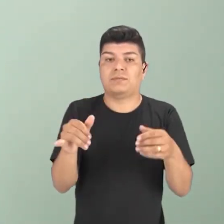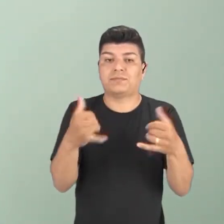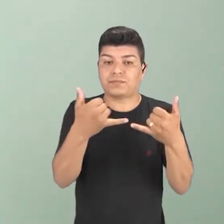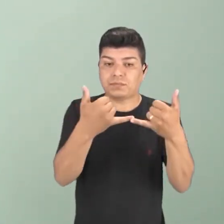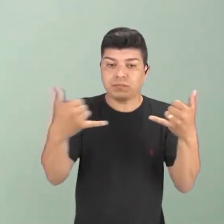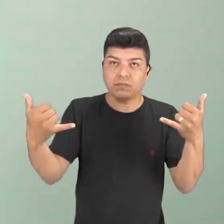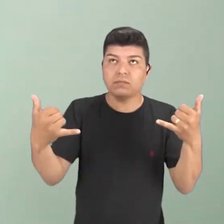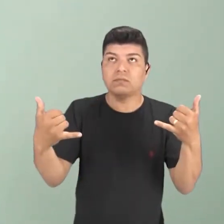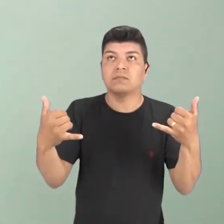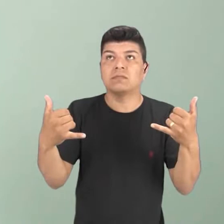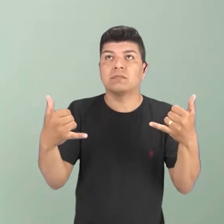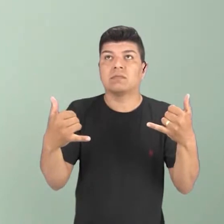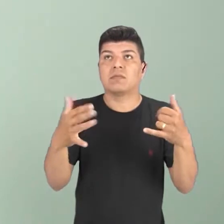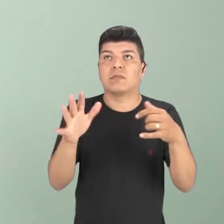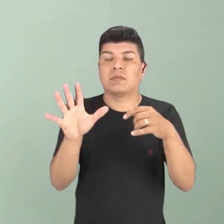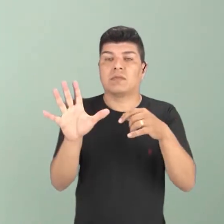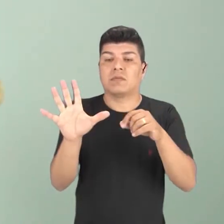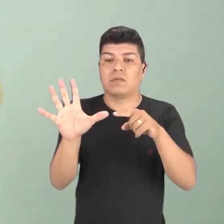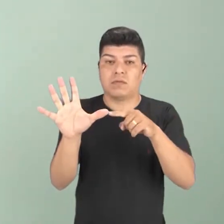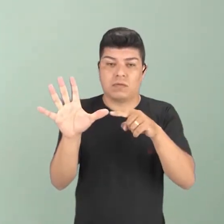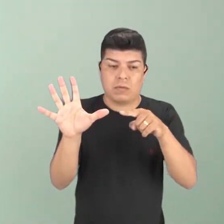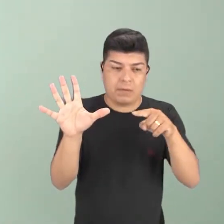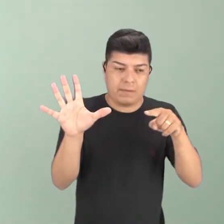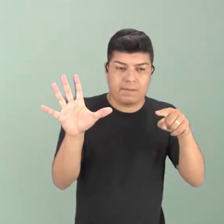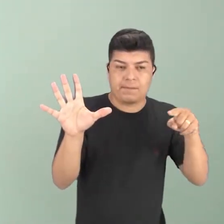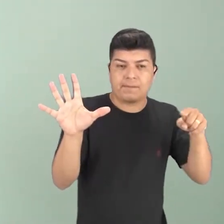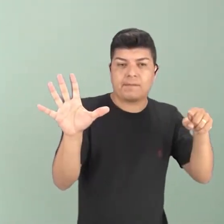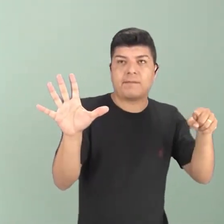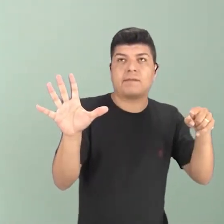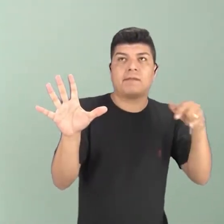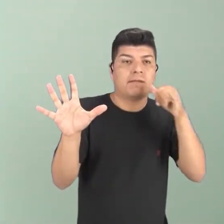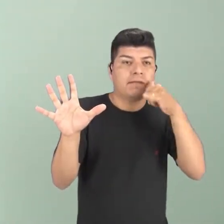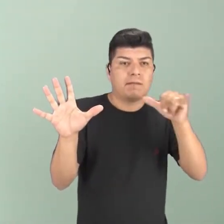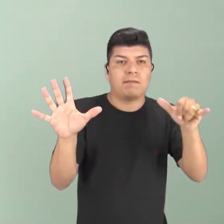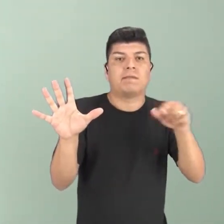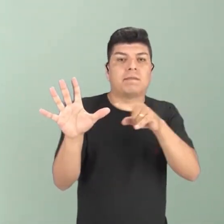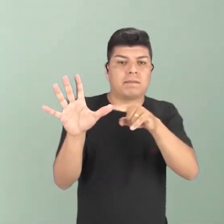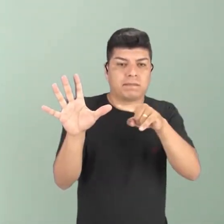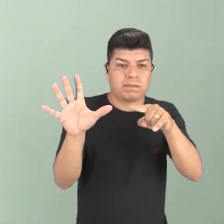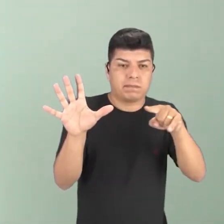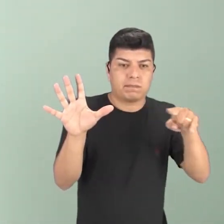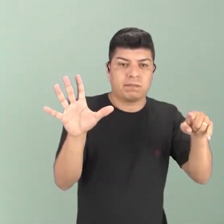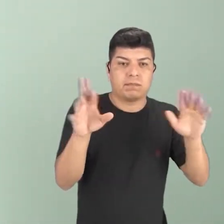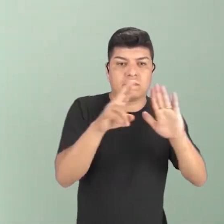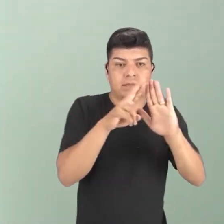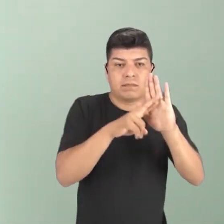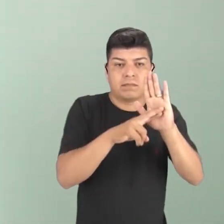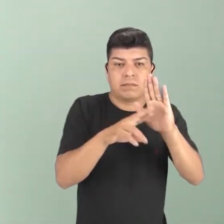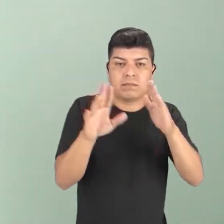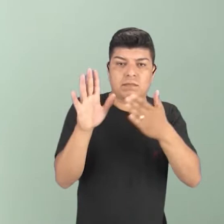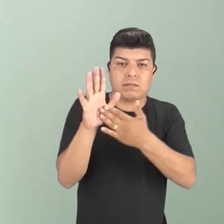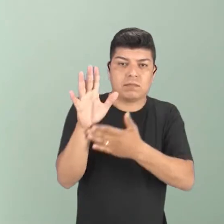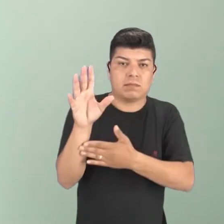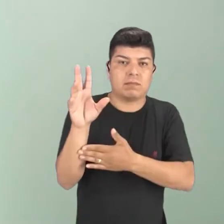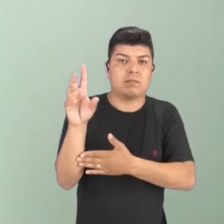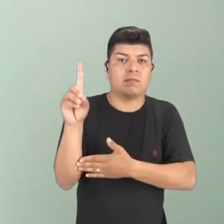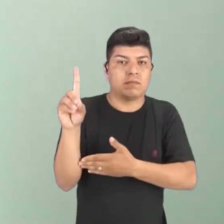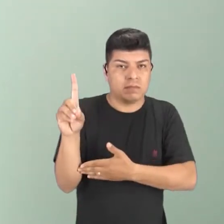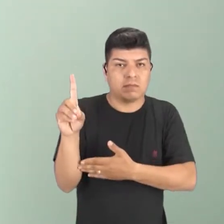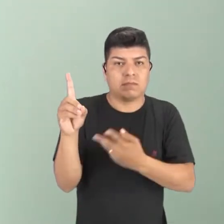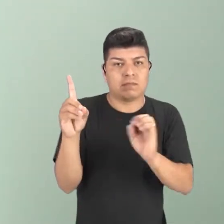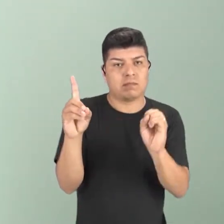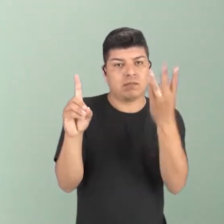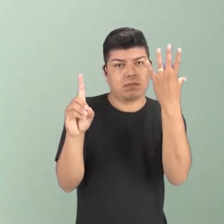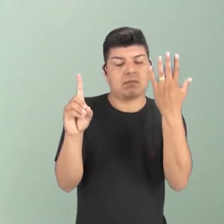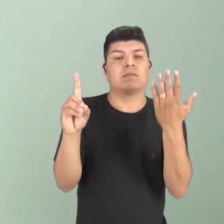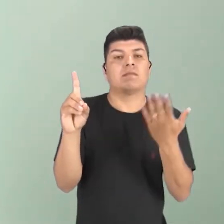nesse sentido, ou se o fio está nesse sentido, você sabe que a corrente elétrica ela se dá nesse sentido. E a regra da mão direita, ela acontece dessa forma.